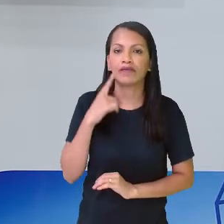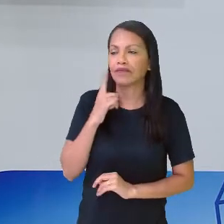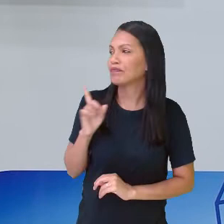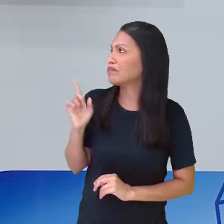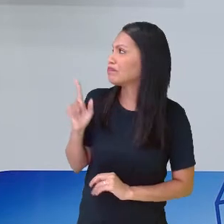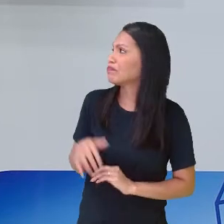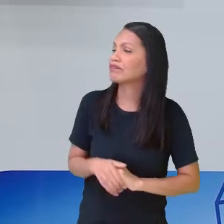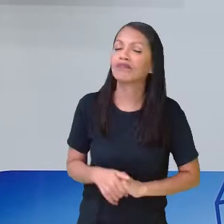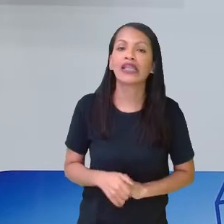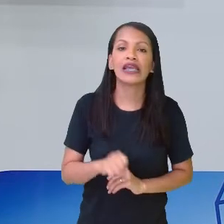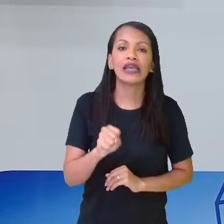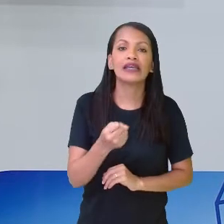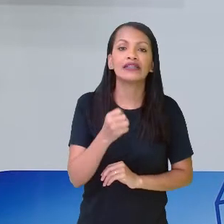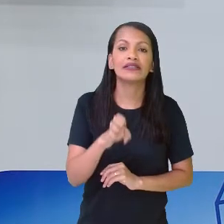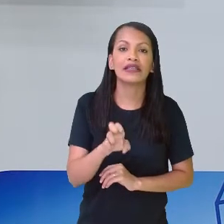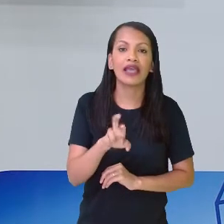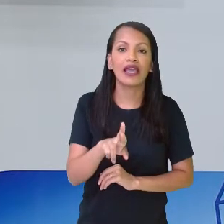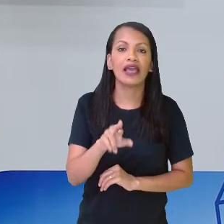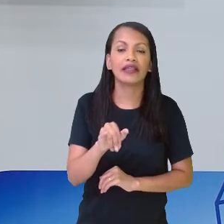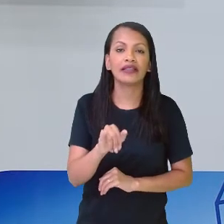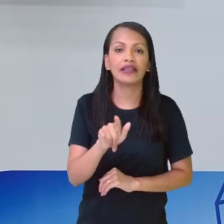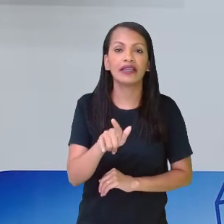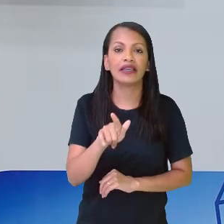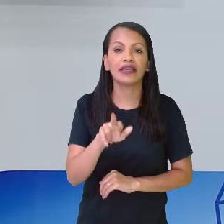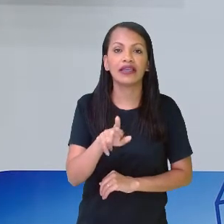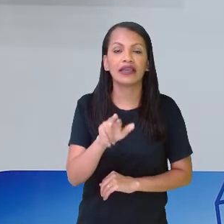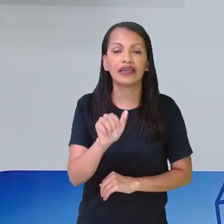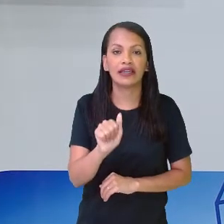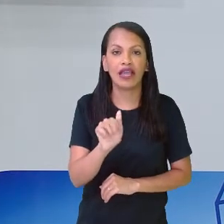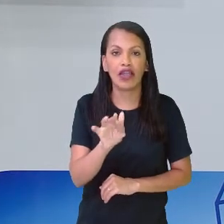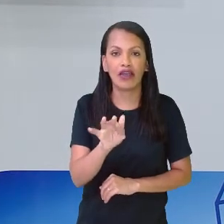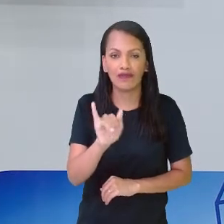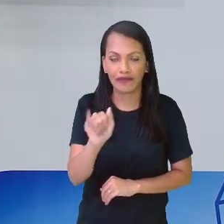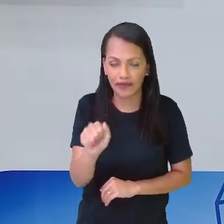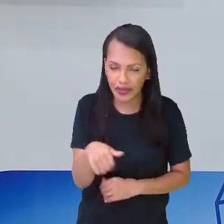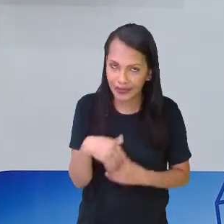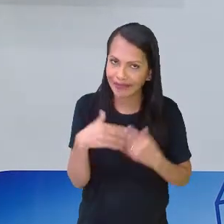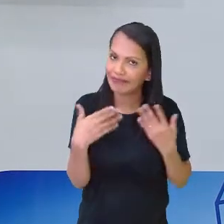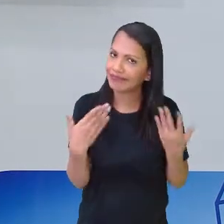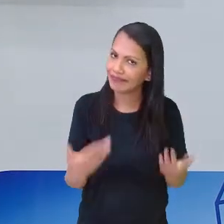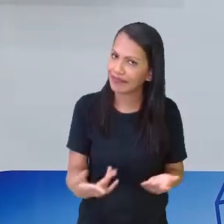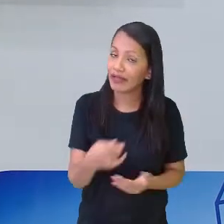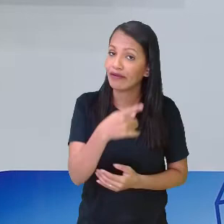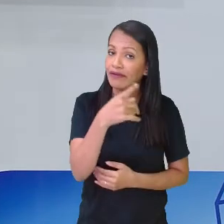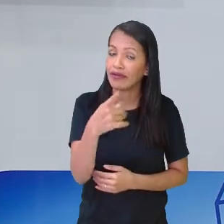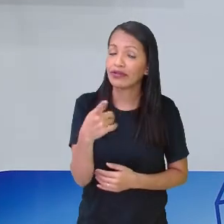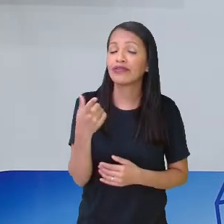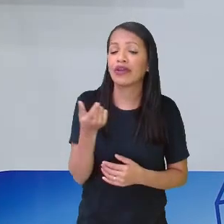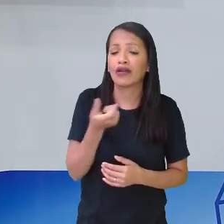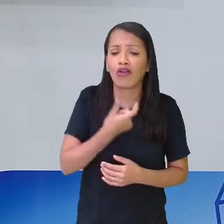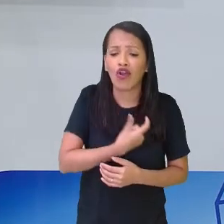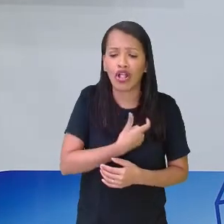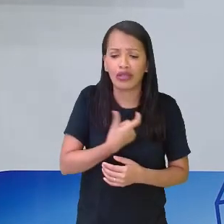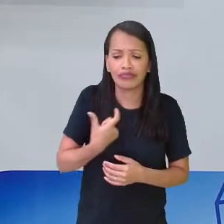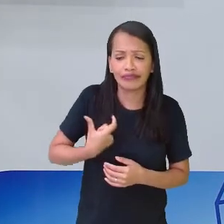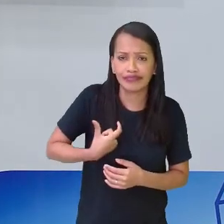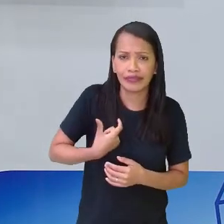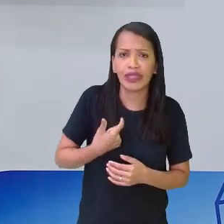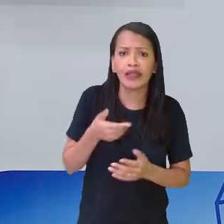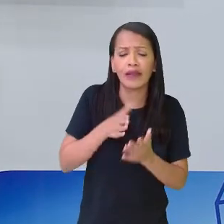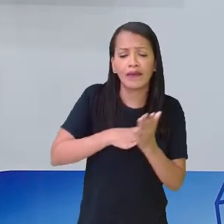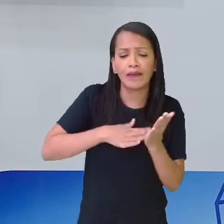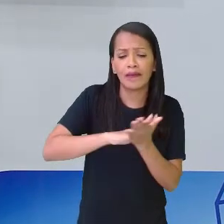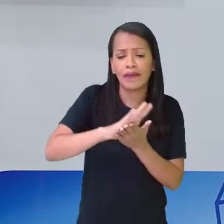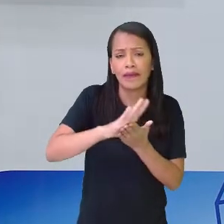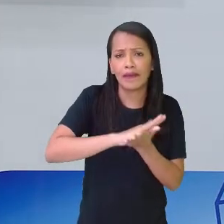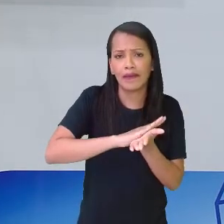com certeza foi utilizada a serigrafia, que nada mais é que o recorte, e aí você vai colocando ali e passa a cor, e